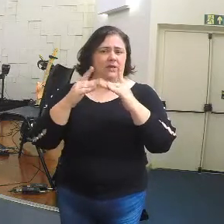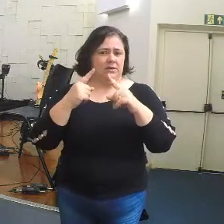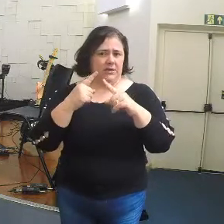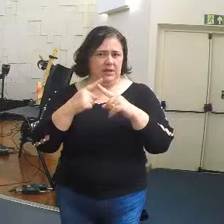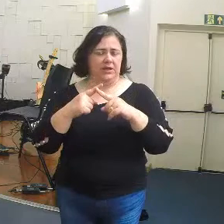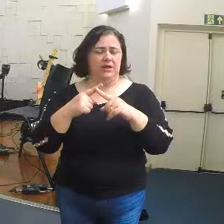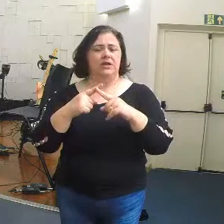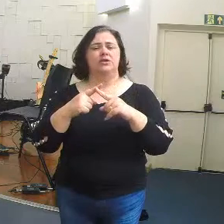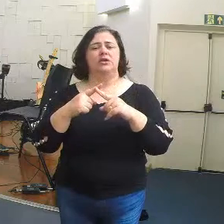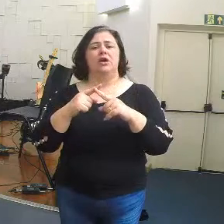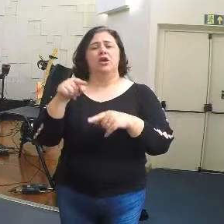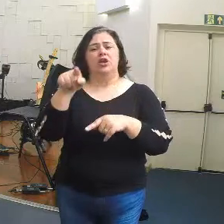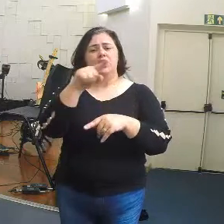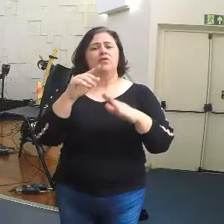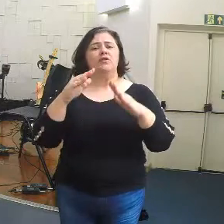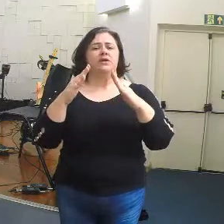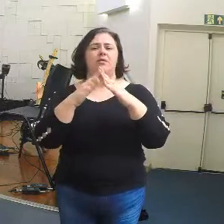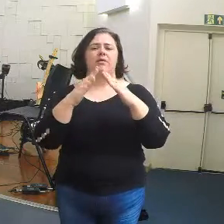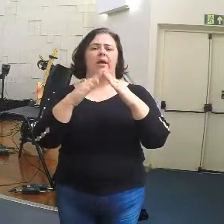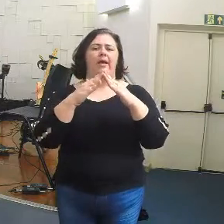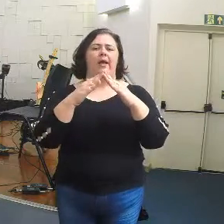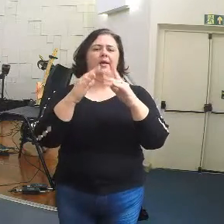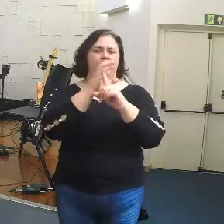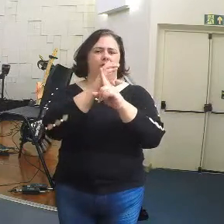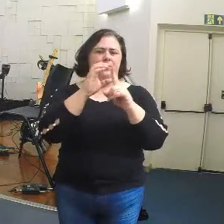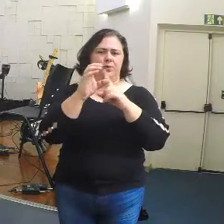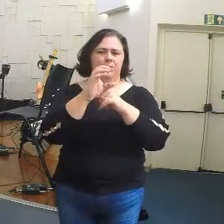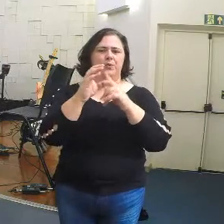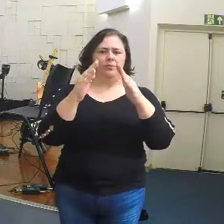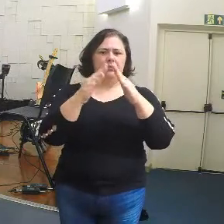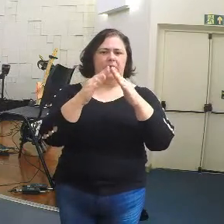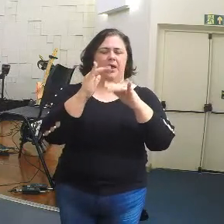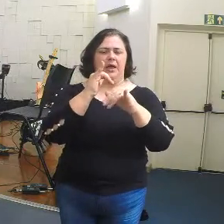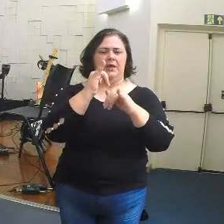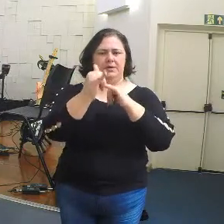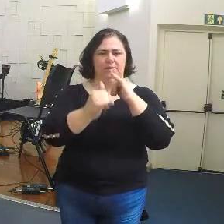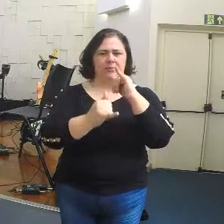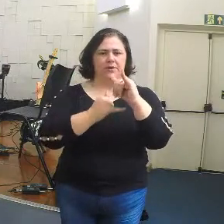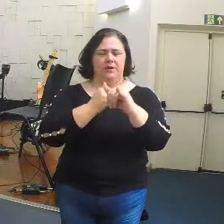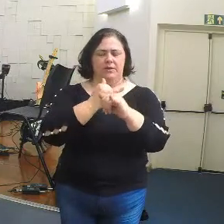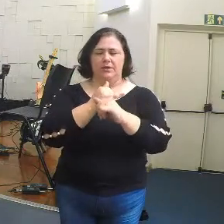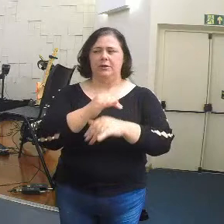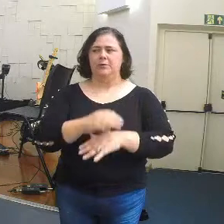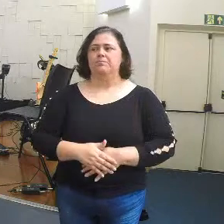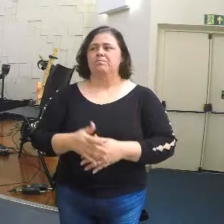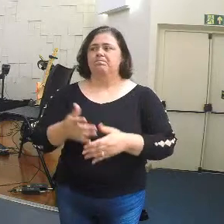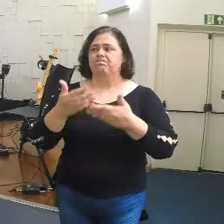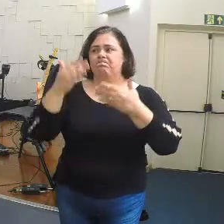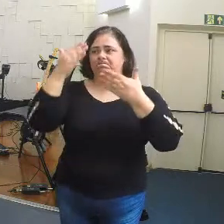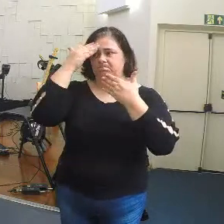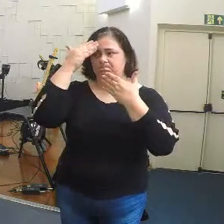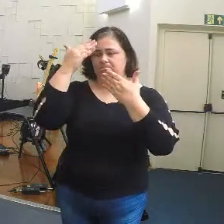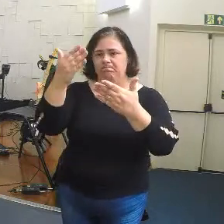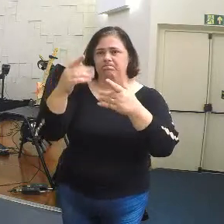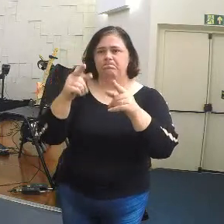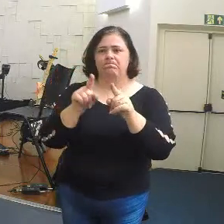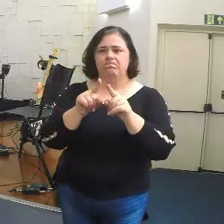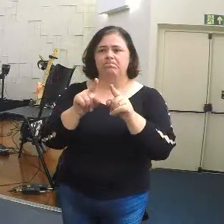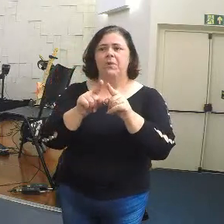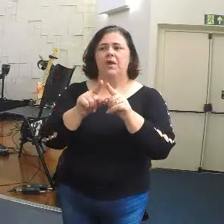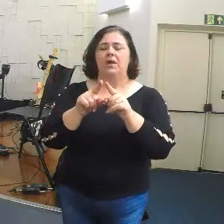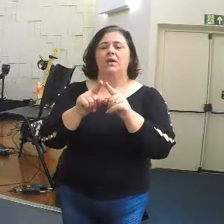concluirmos, ainda temos algumas comunicações importantes para fazer, desde já agradecendo aos irmãos